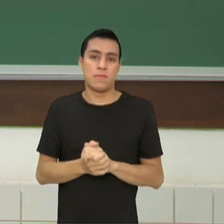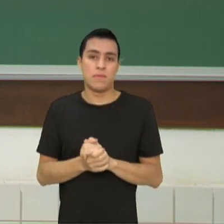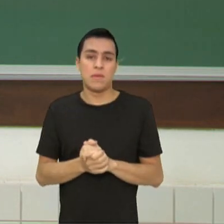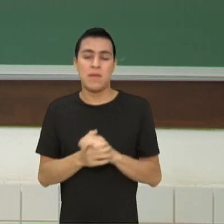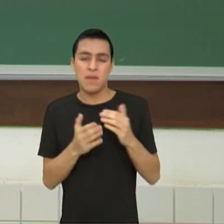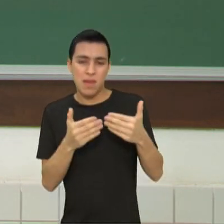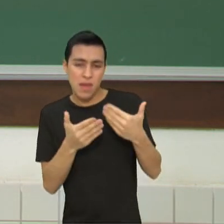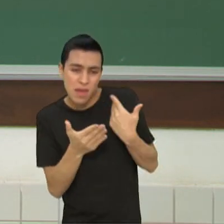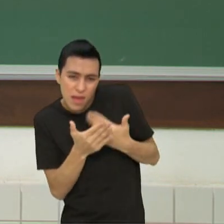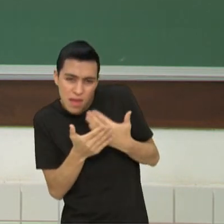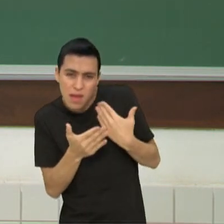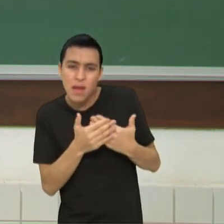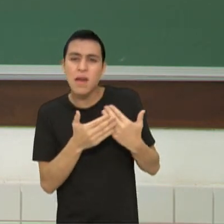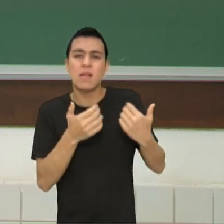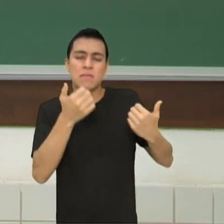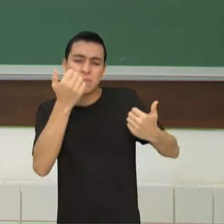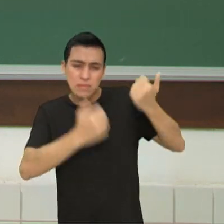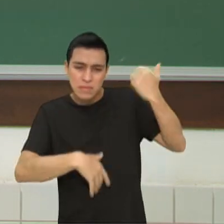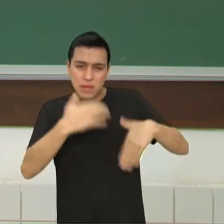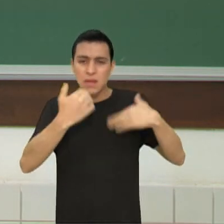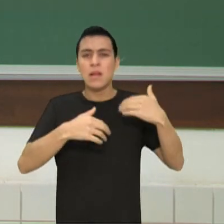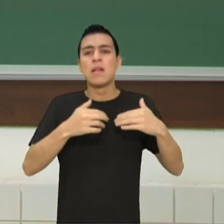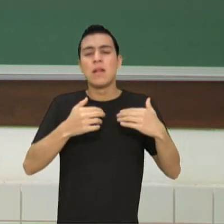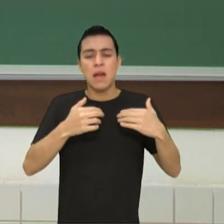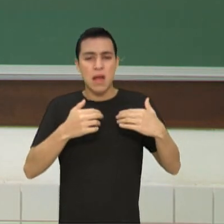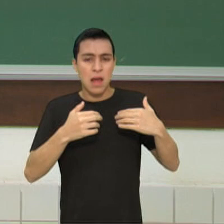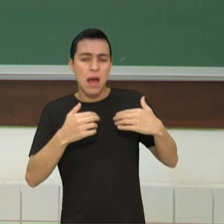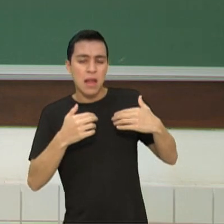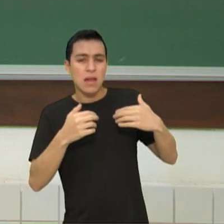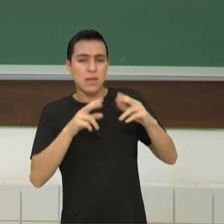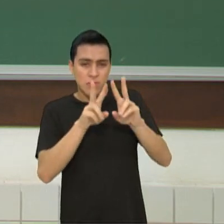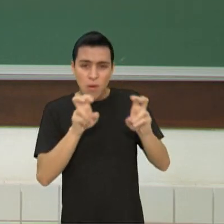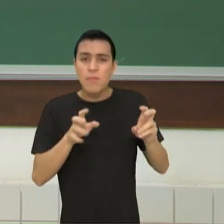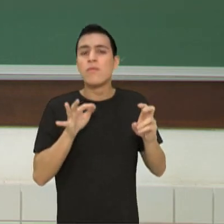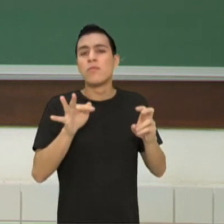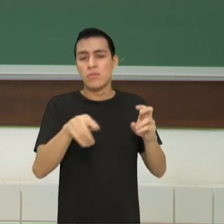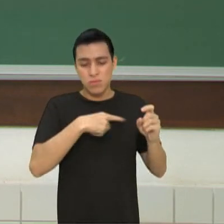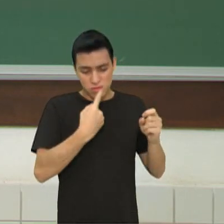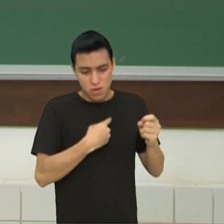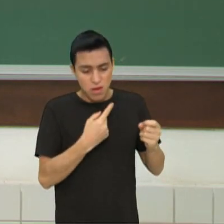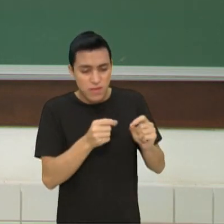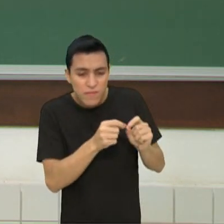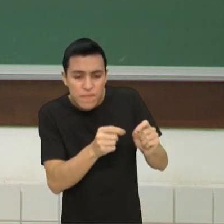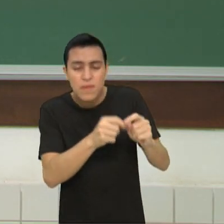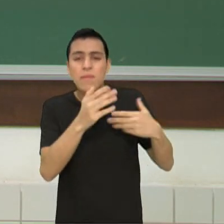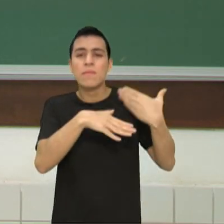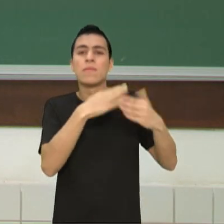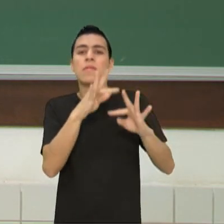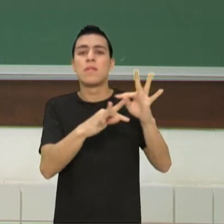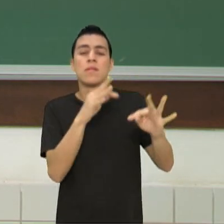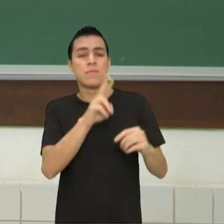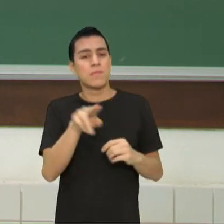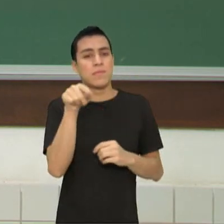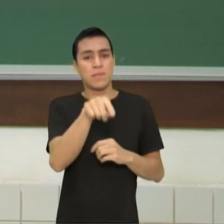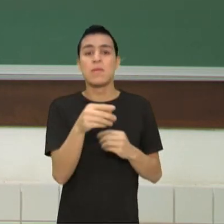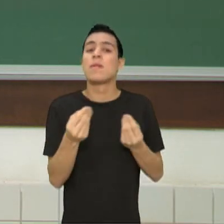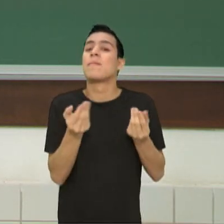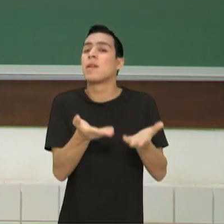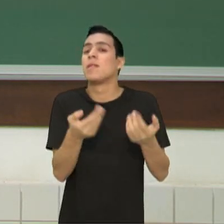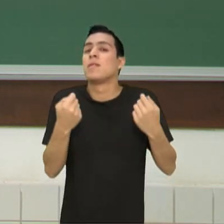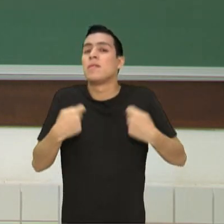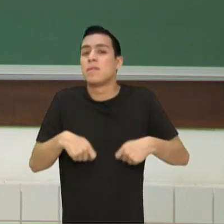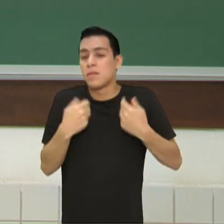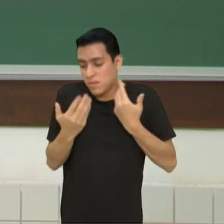A hora que a gente desenvolver e produzir essa tecnologia, aí a gente pode usar isso daí. Para isso precisamos